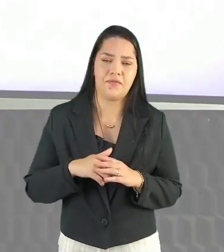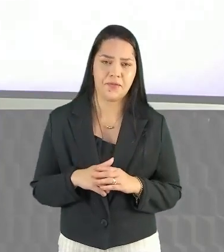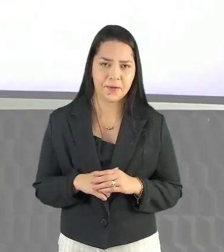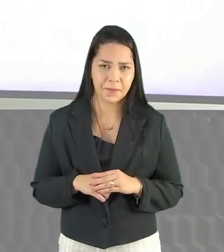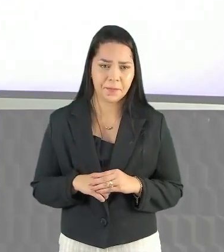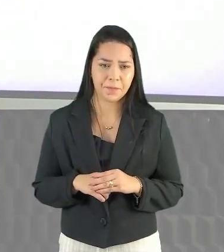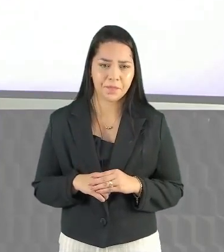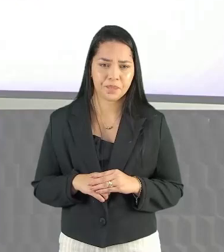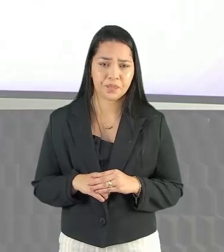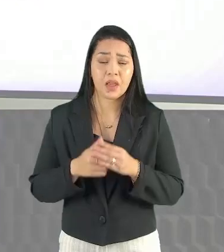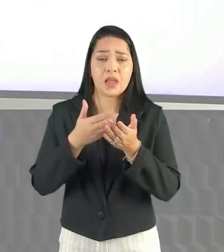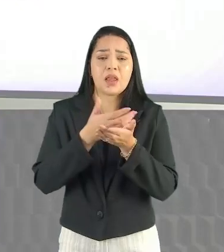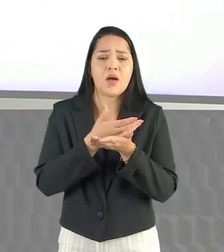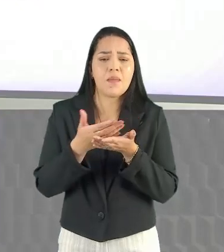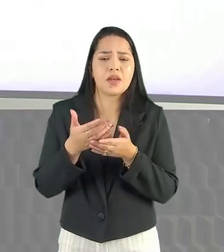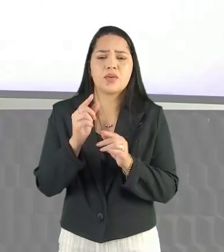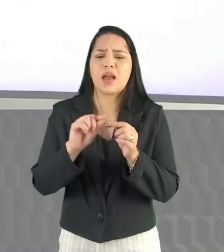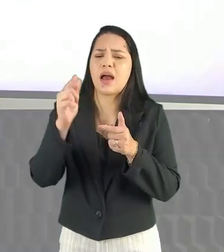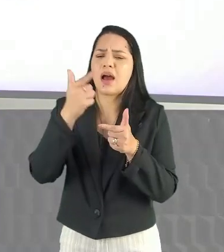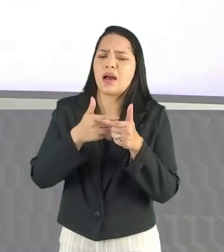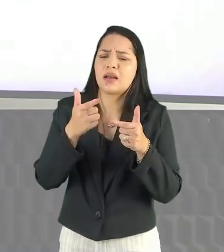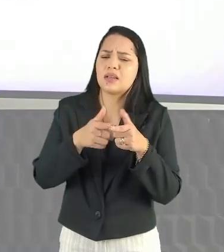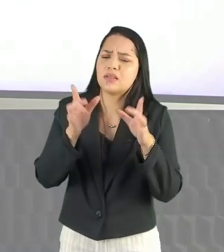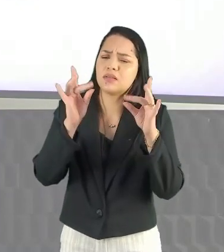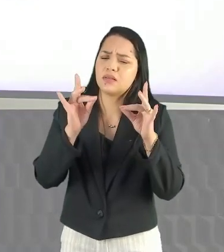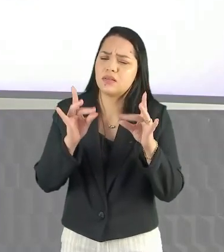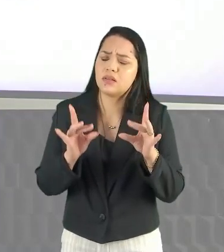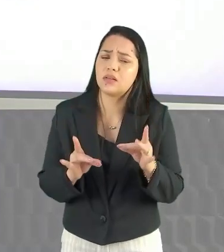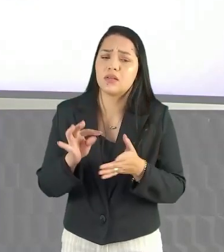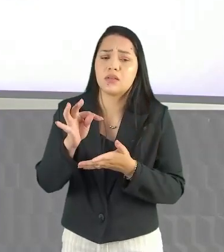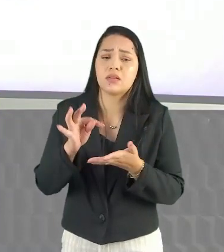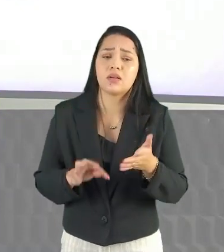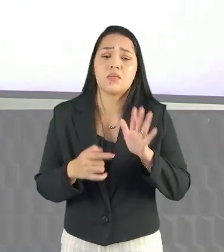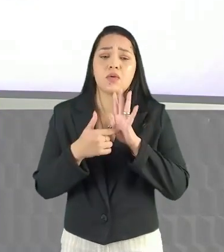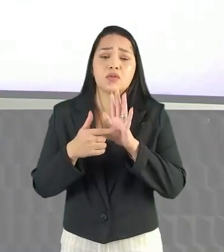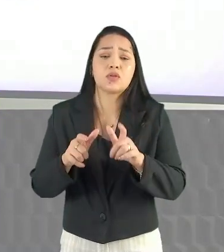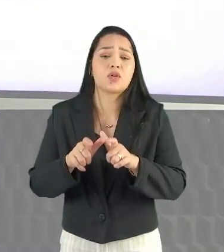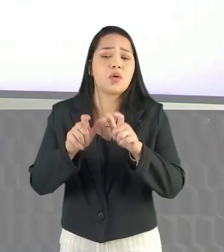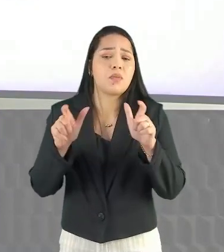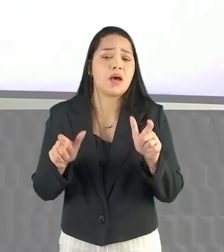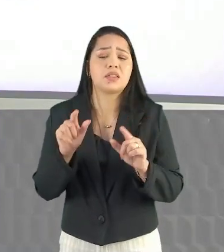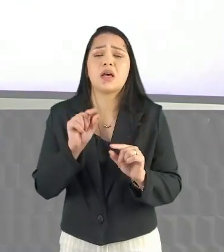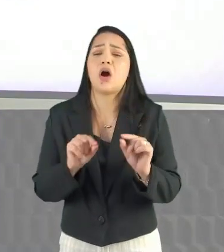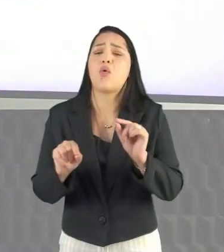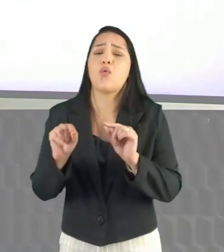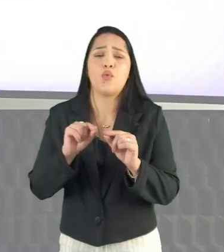Capital. Inicialmente restrita, a crise descrita no texto atingiu proporções